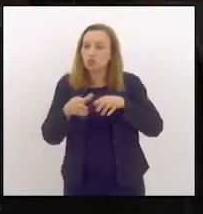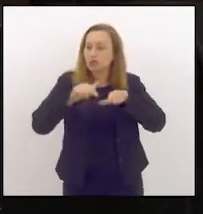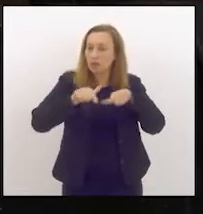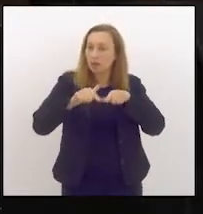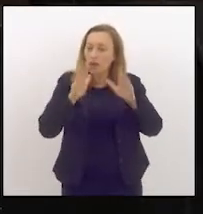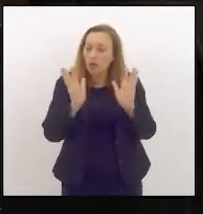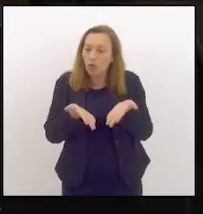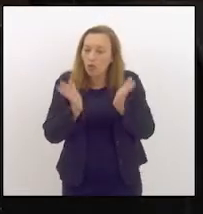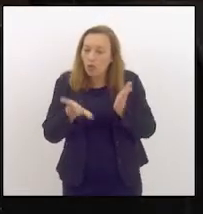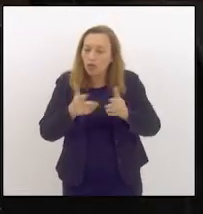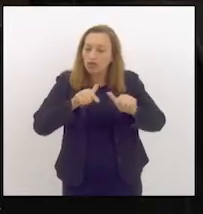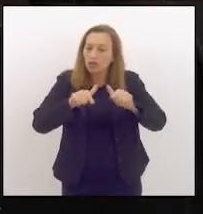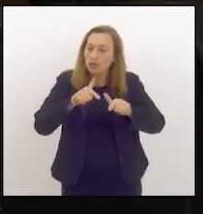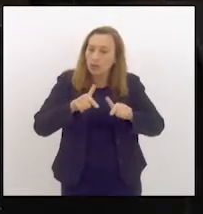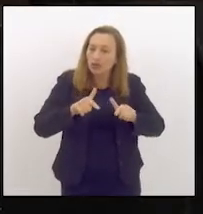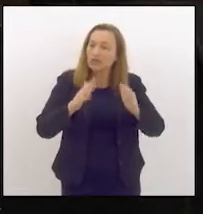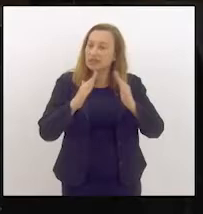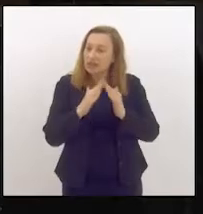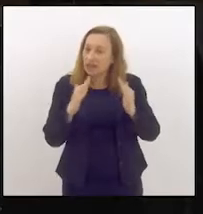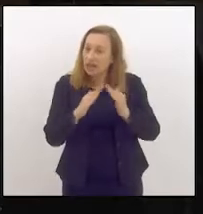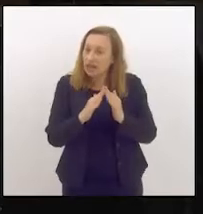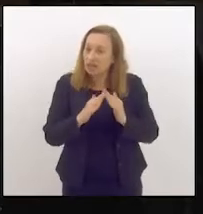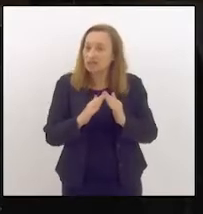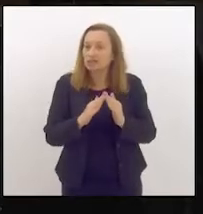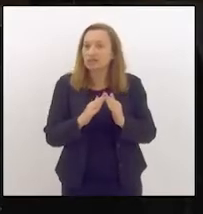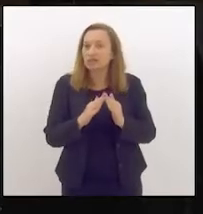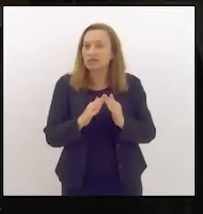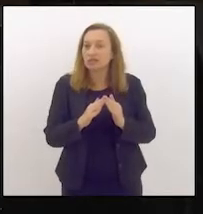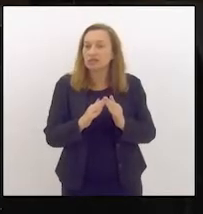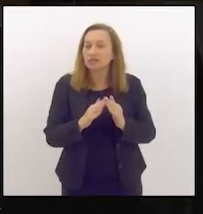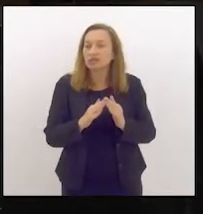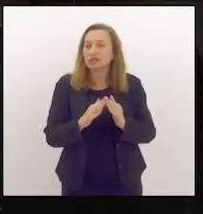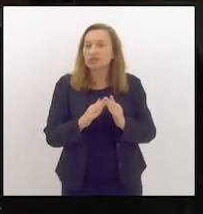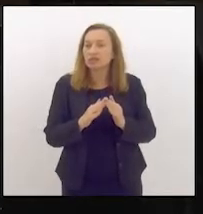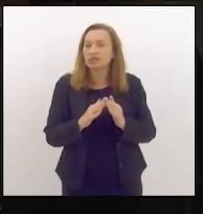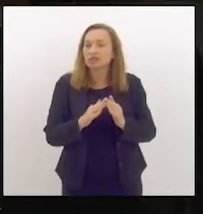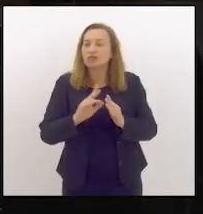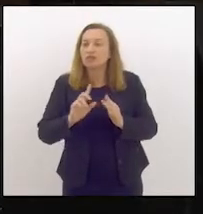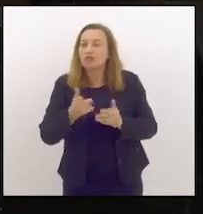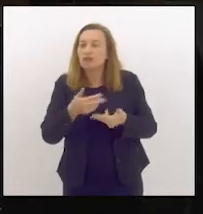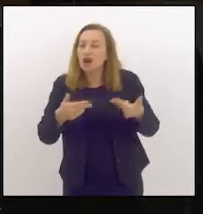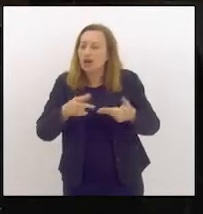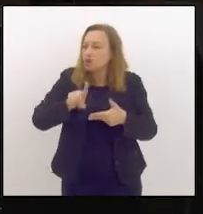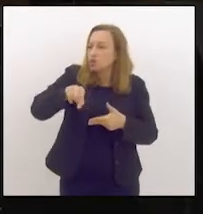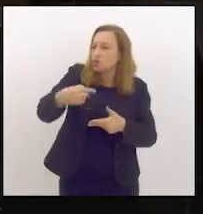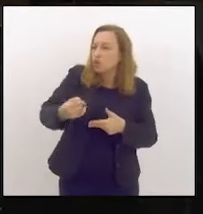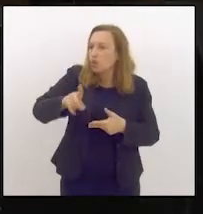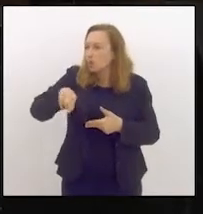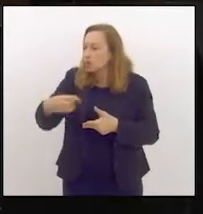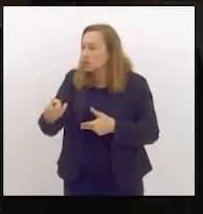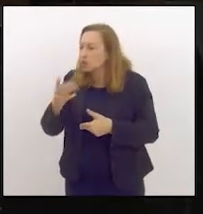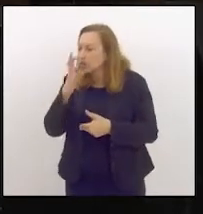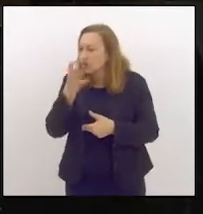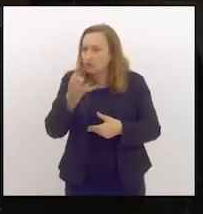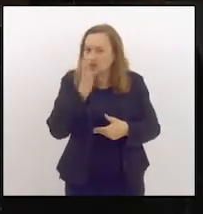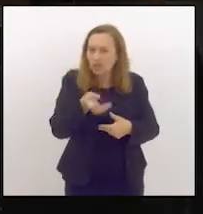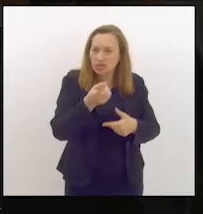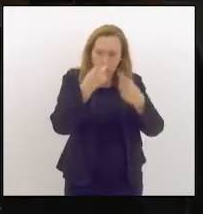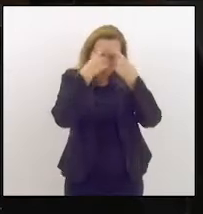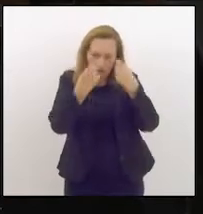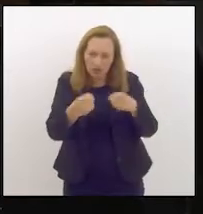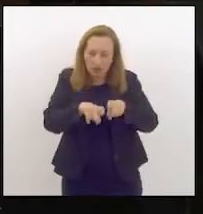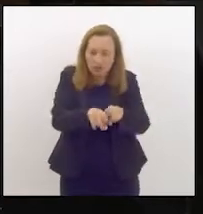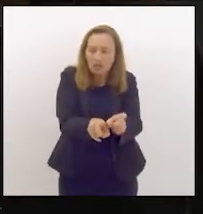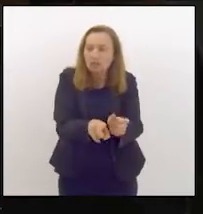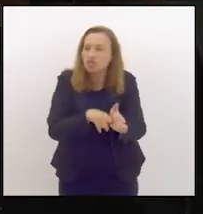hoje operando nessa casa inclusive apanhando vários outros outras denúncias de violência obstétrica